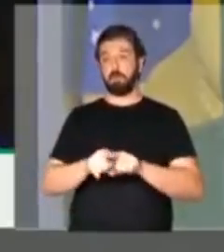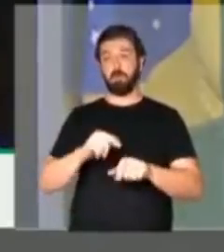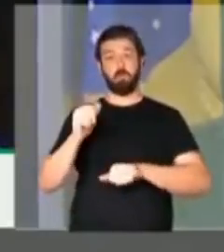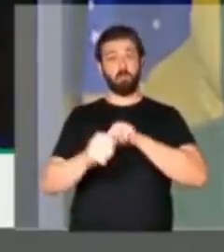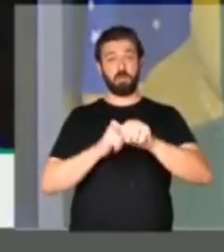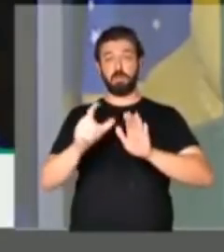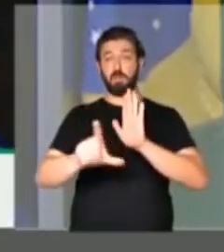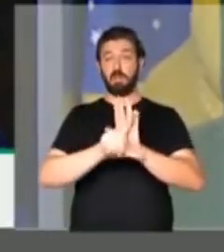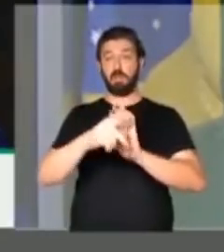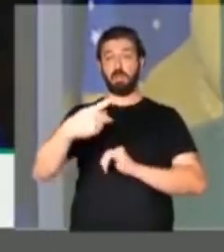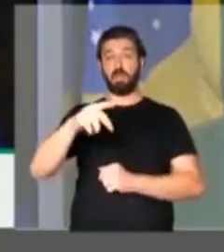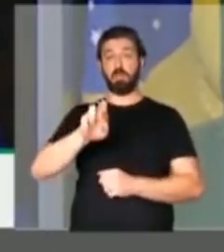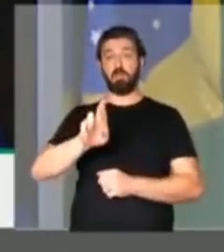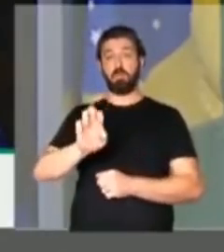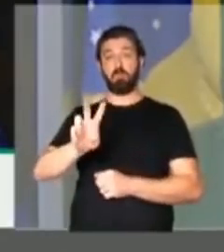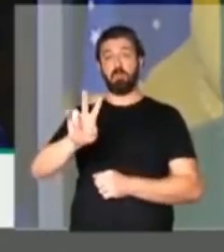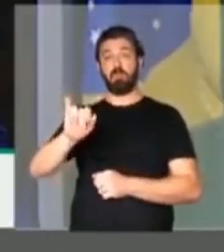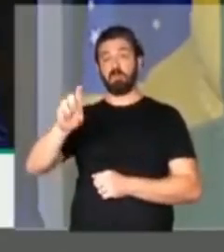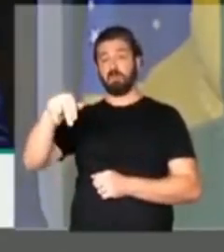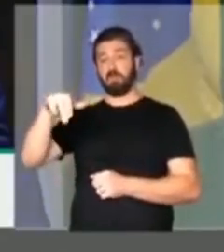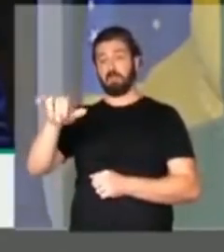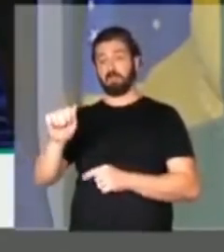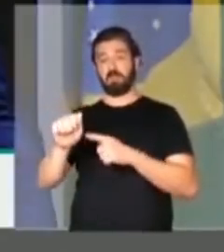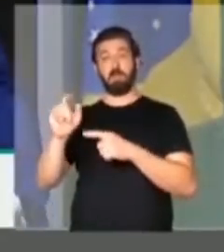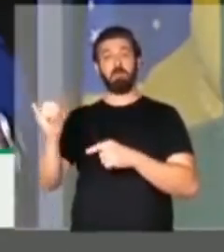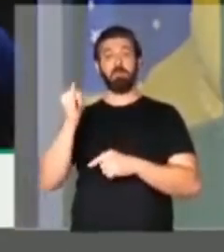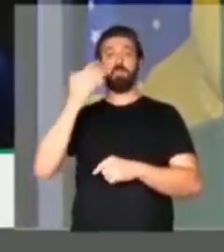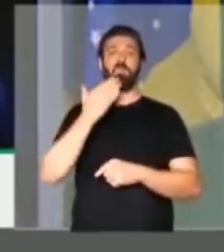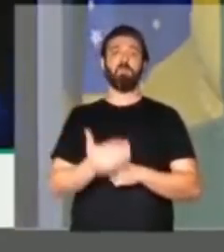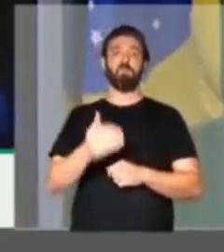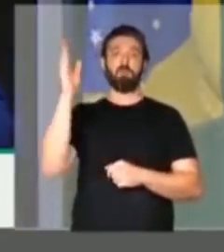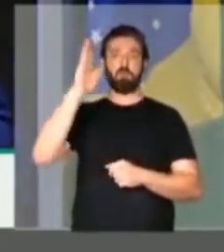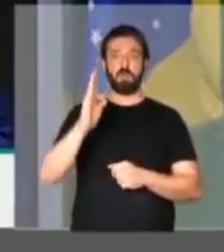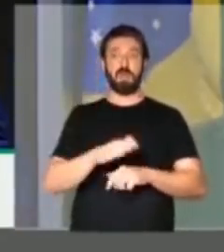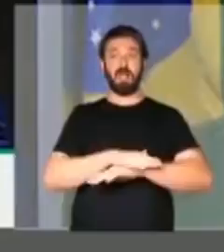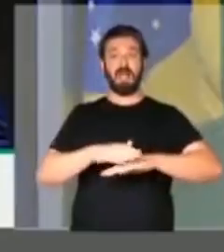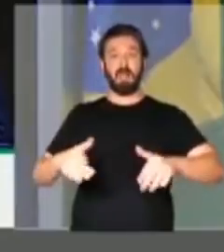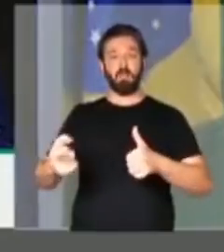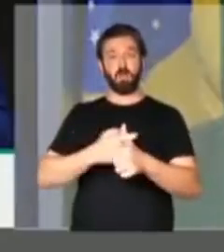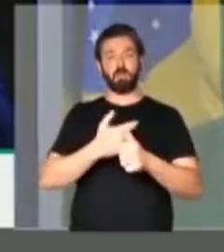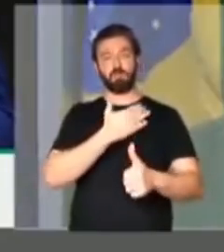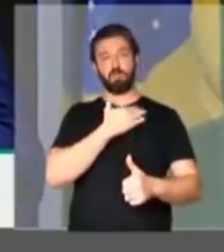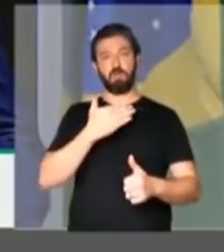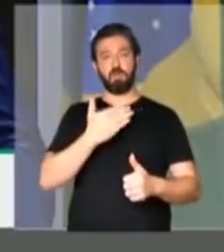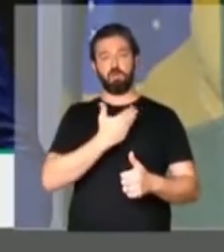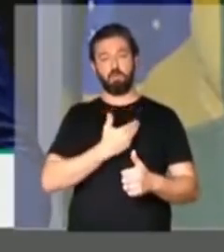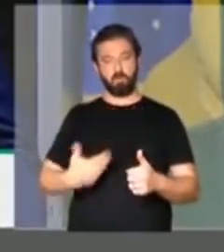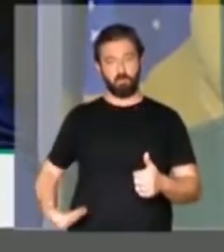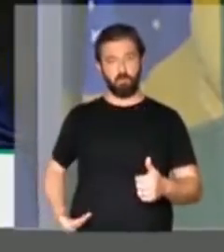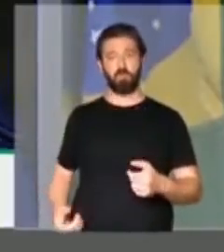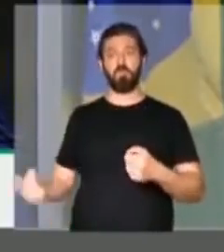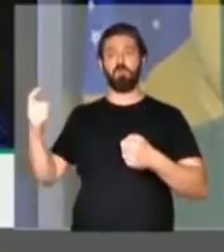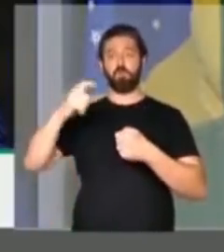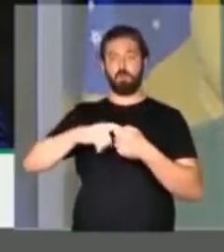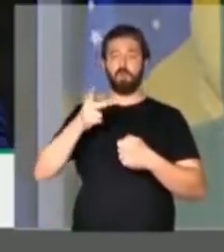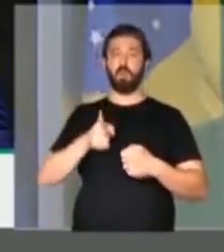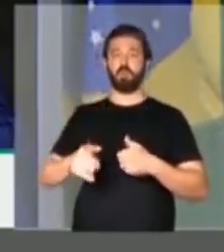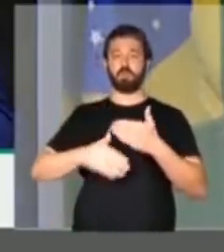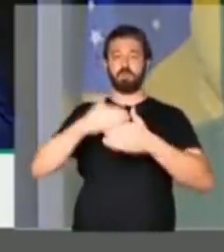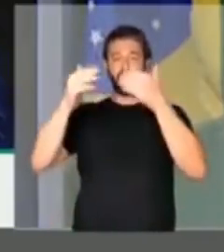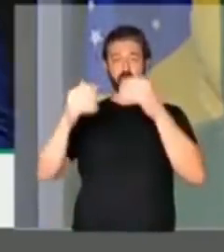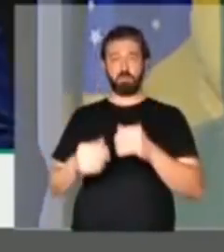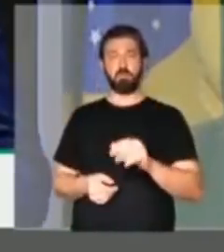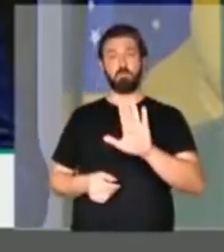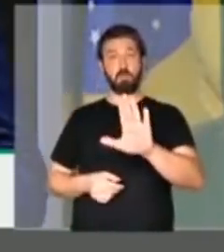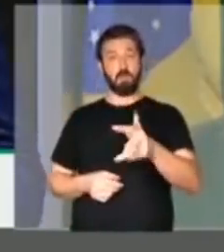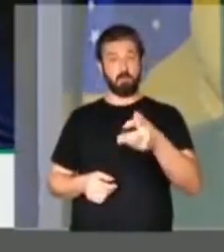da Previdência, tão necessária para o nosso país acabar com o endividamento público e voltar a crescer. Mas